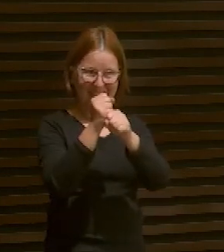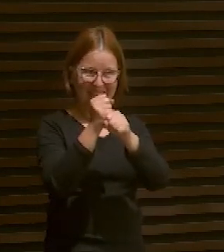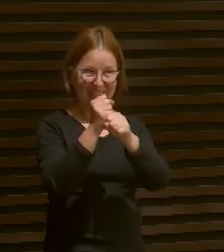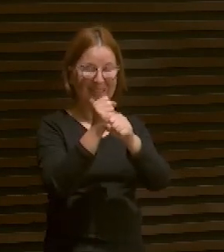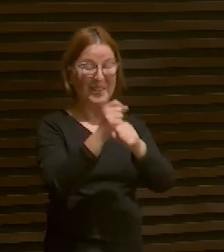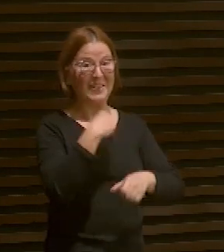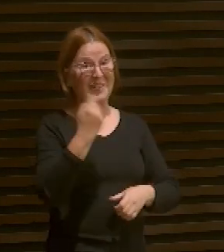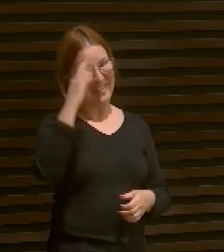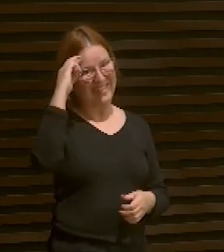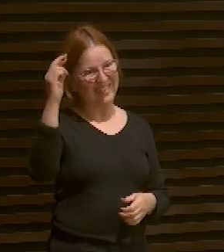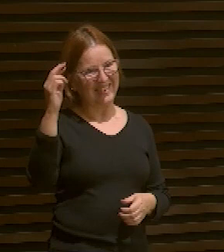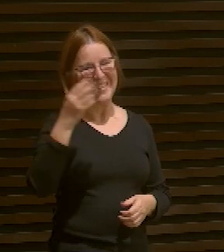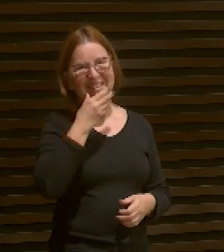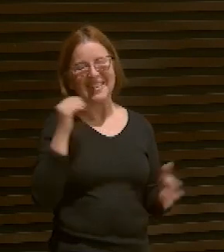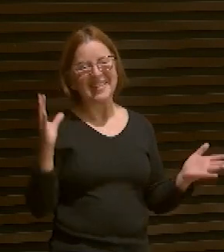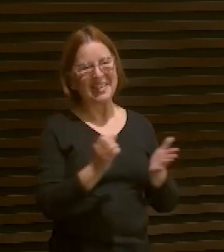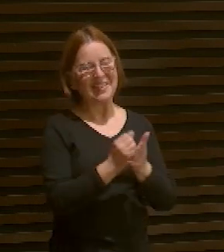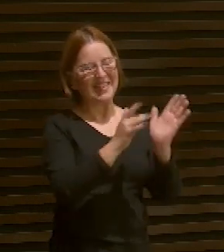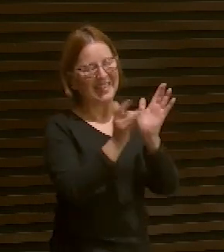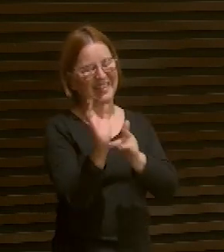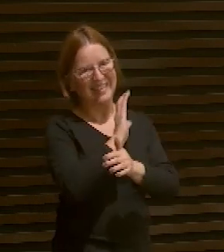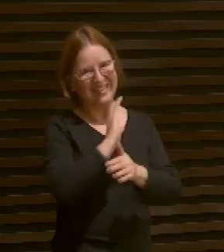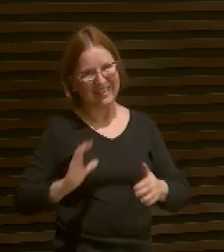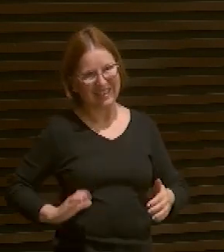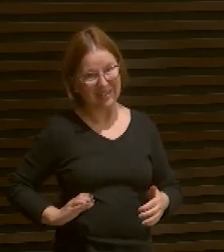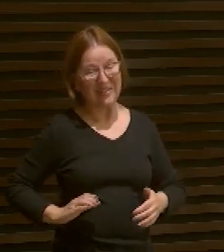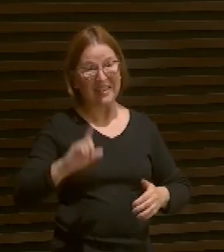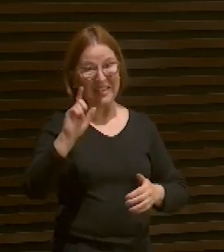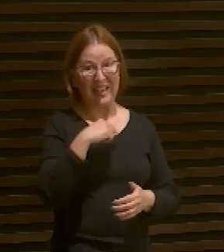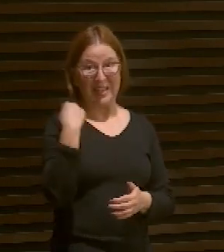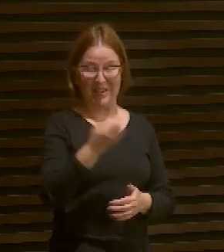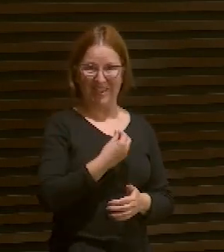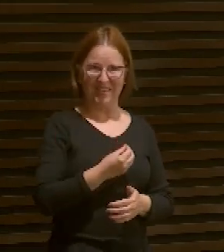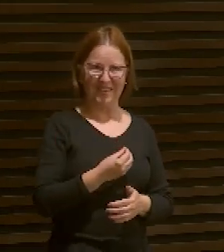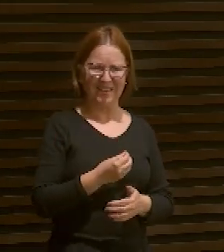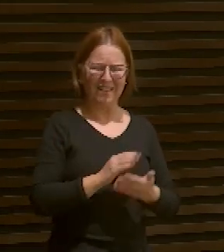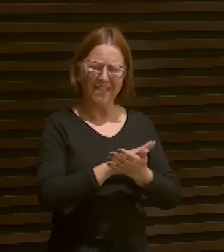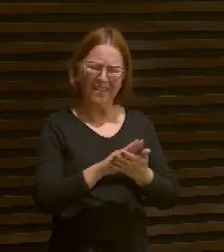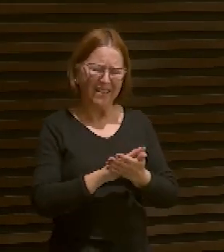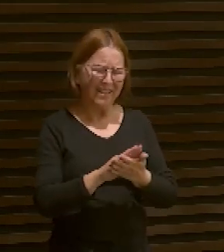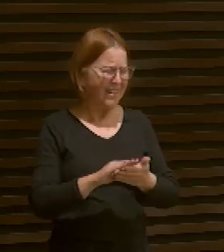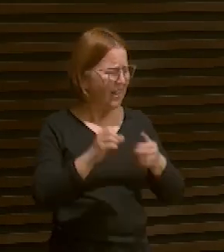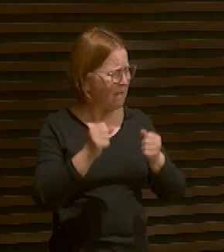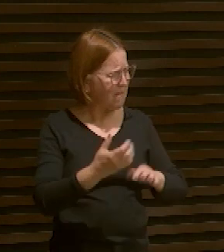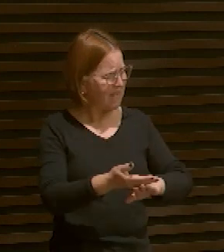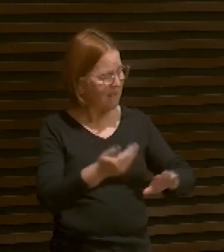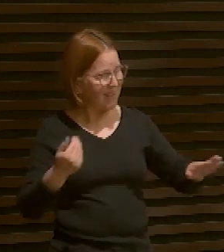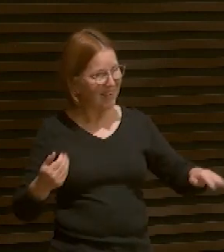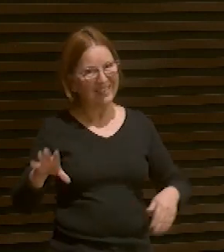e Salvador Jesus Cristo, que é a nossa vida, nada disso vai nos separar do amor de